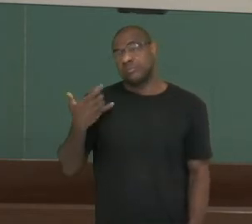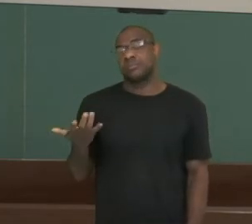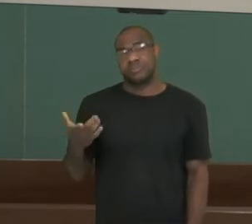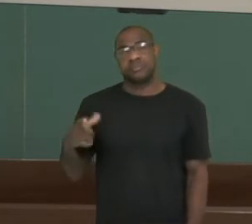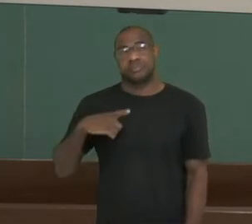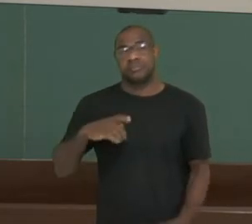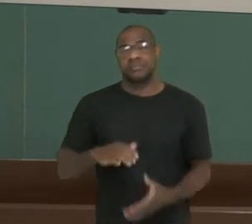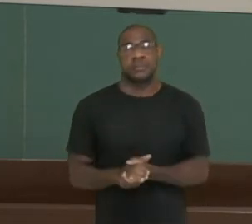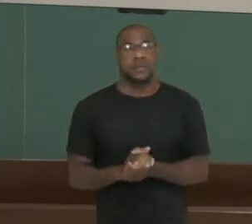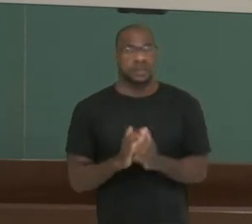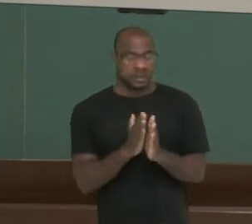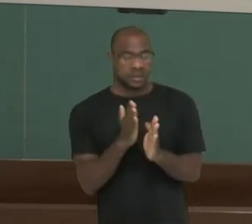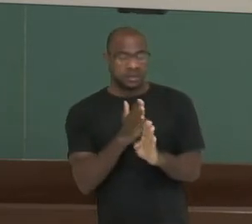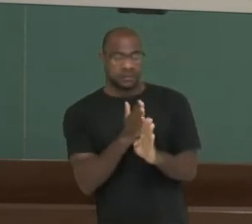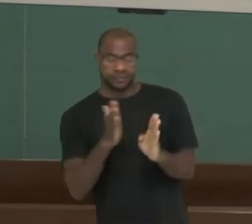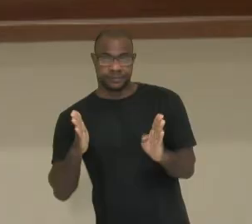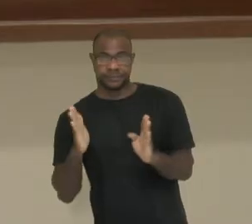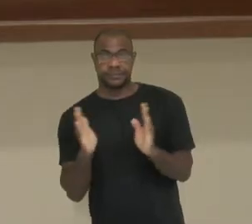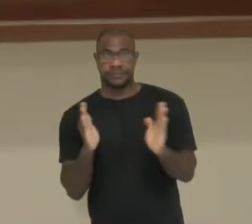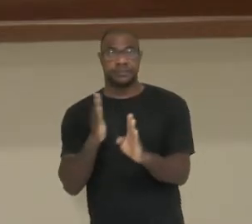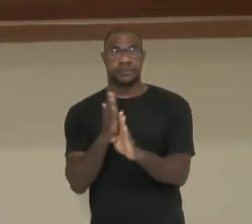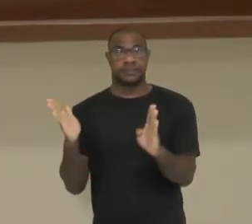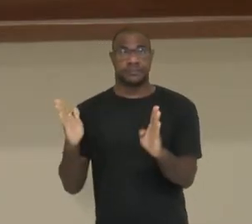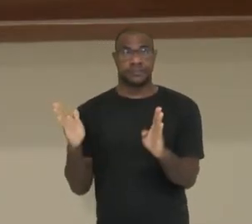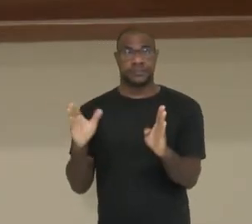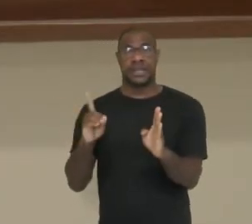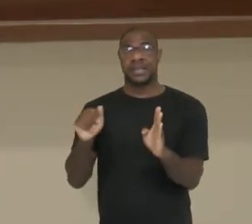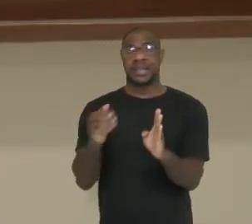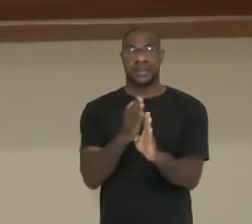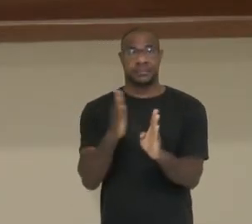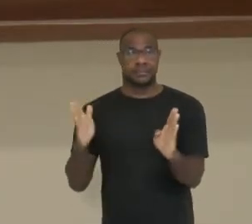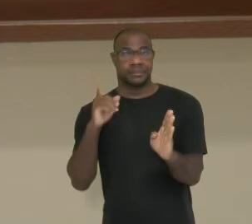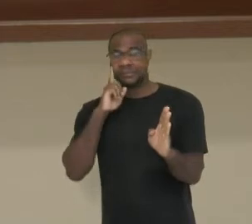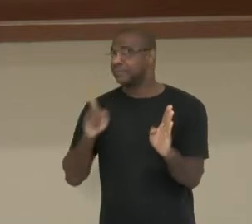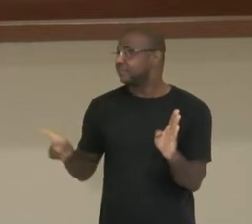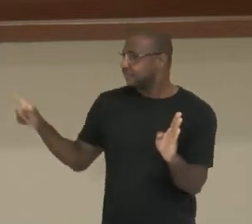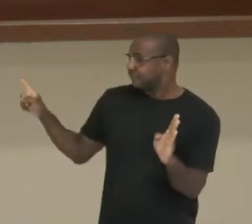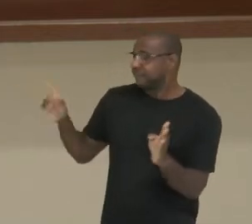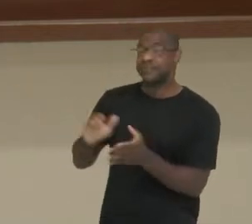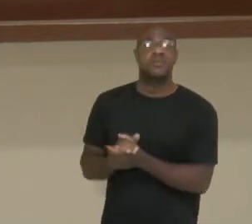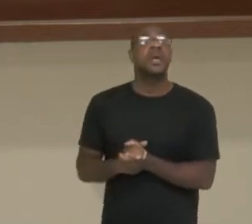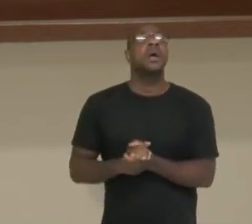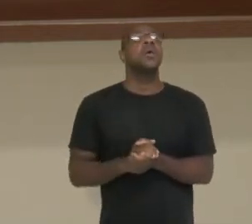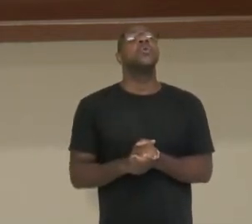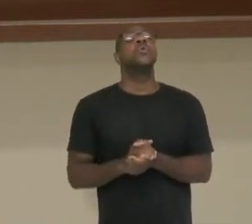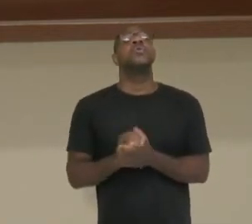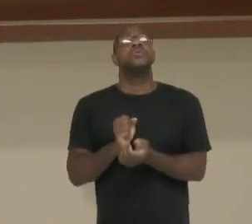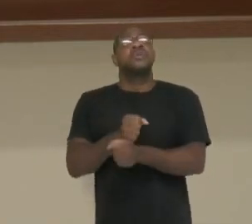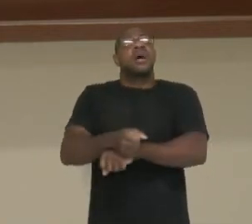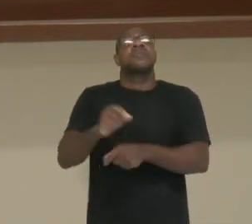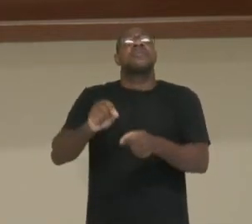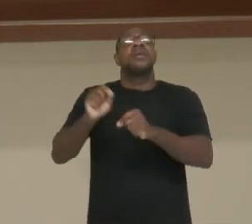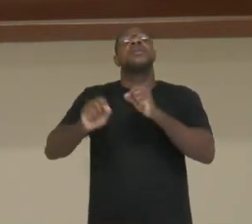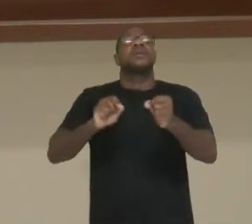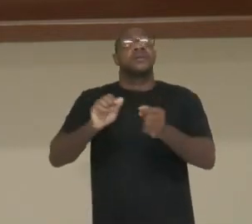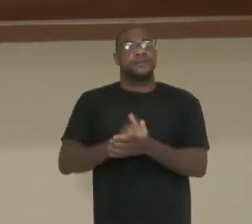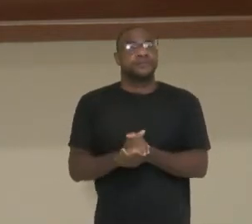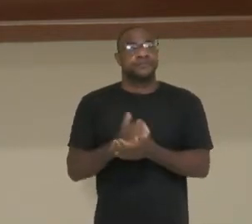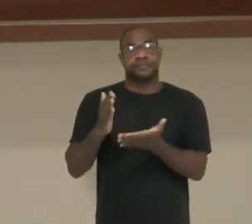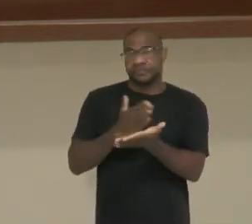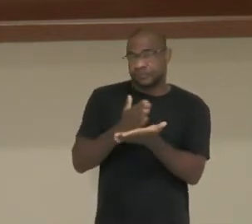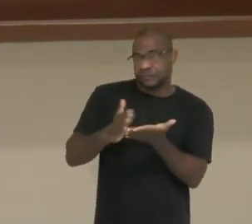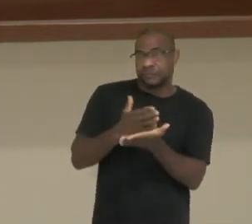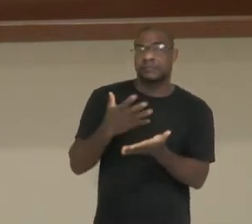tinham nascido até essa data. Eles poderiam, então, muitos escravos começaram a fazer o seguinte, né, alguns